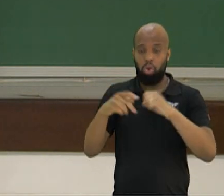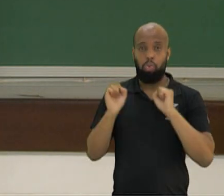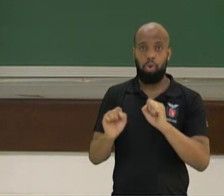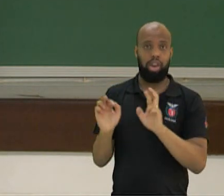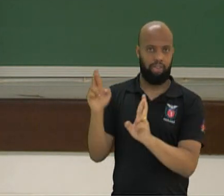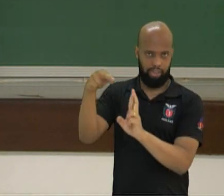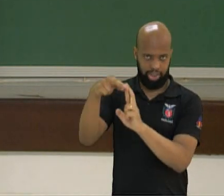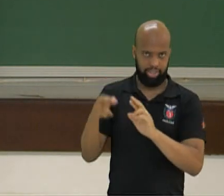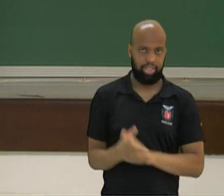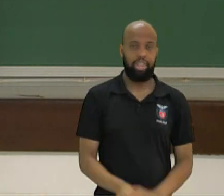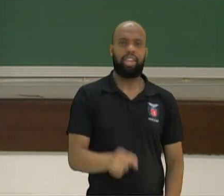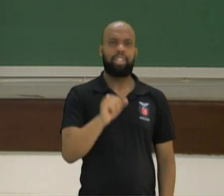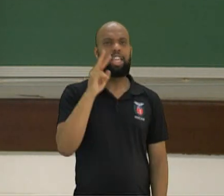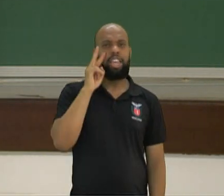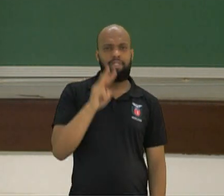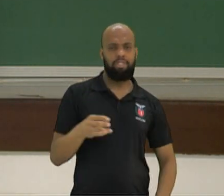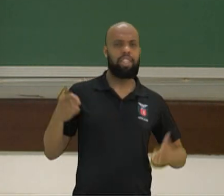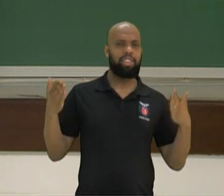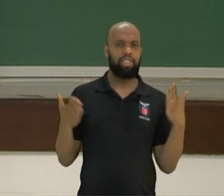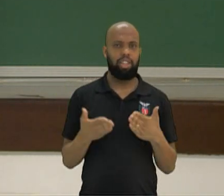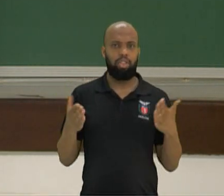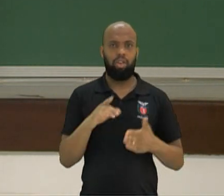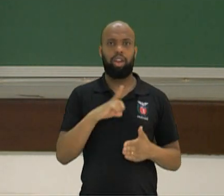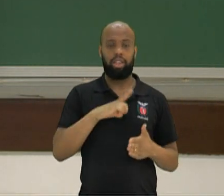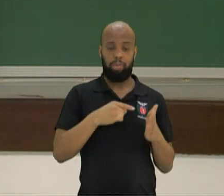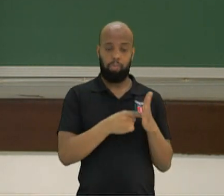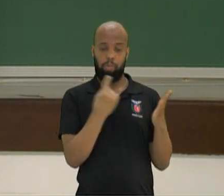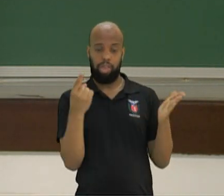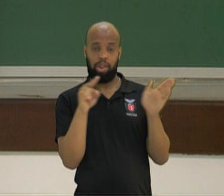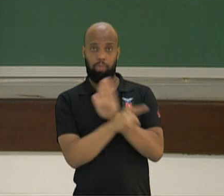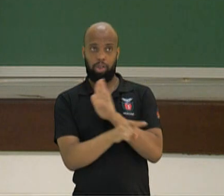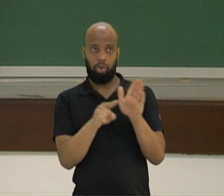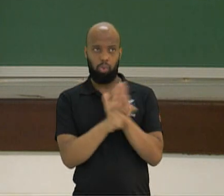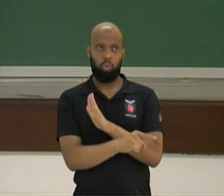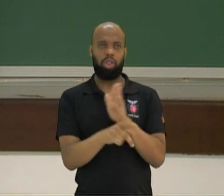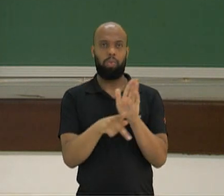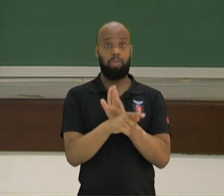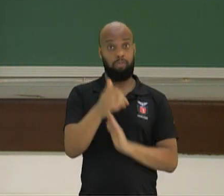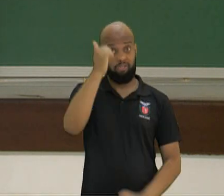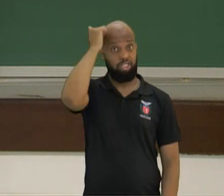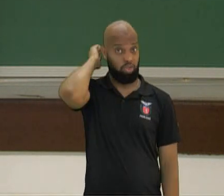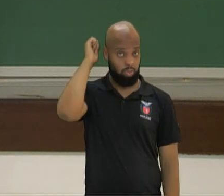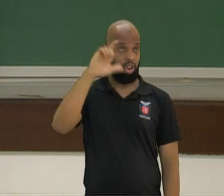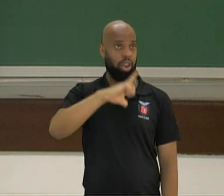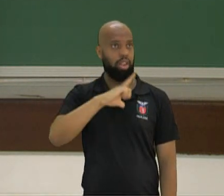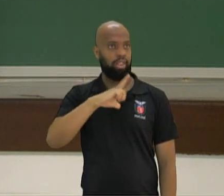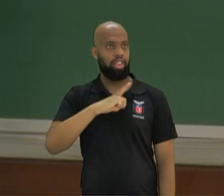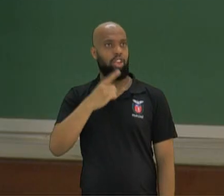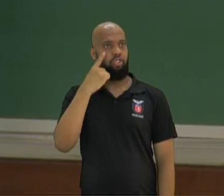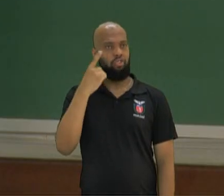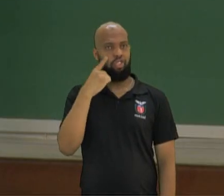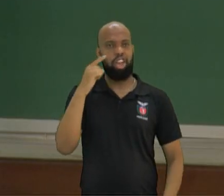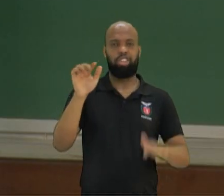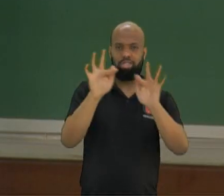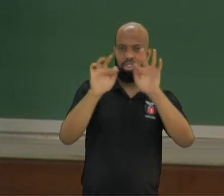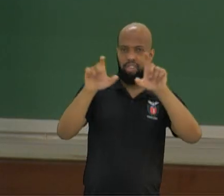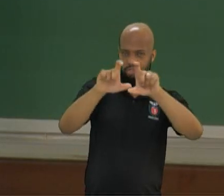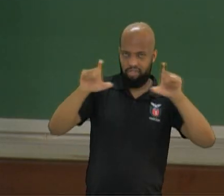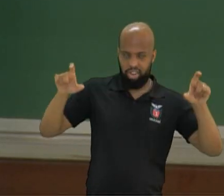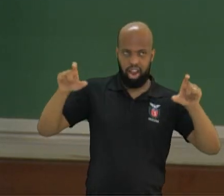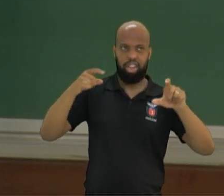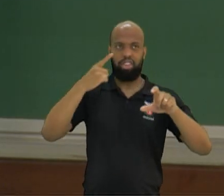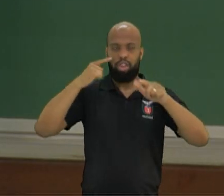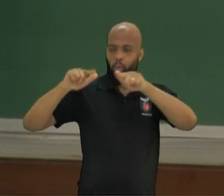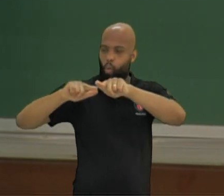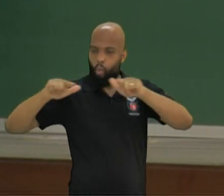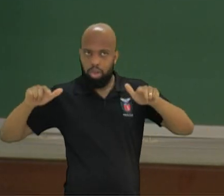referir. Se a gente olha de cara aqui na primeira questão da Universidade Federal de São Carlos, go and find the driver, vai